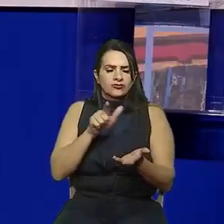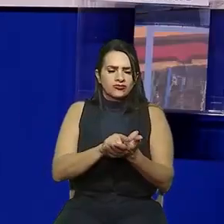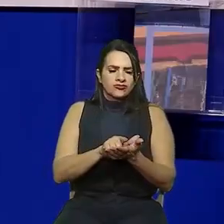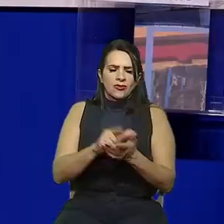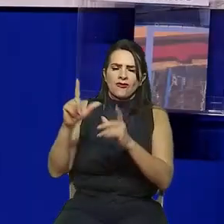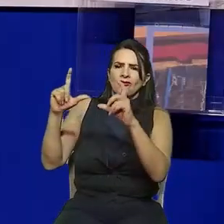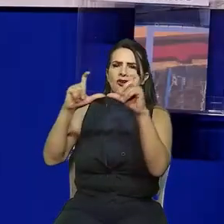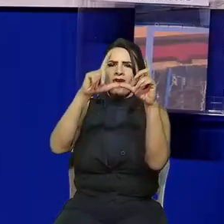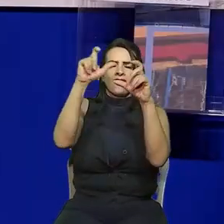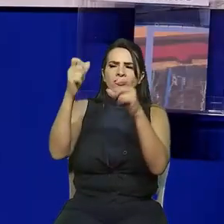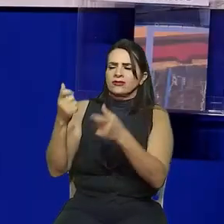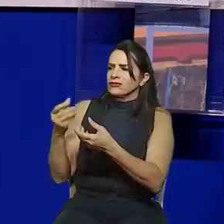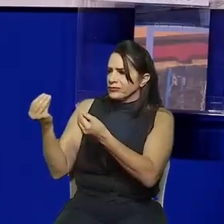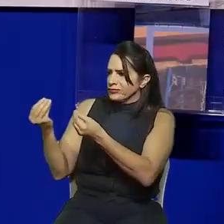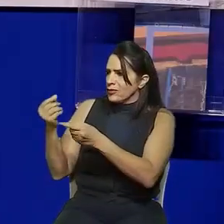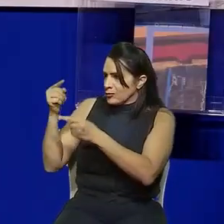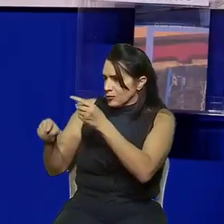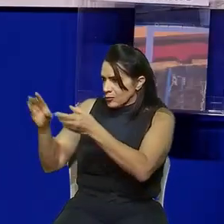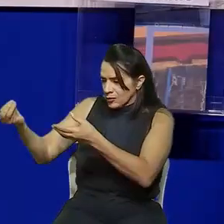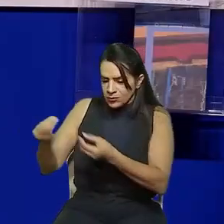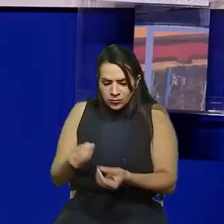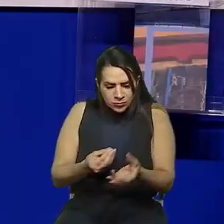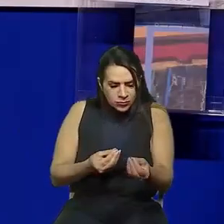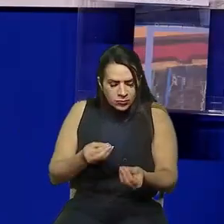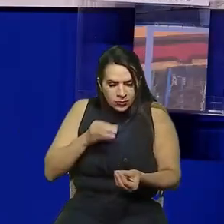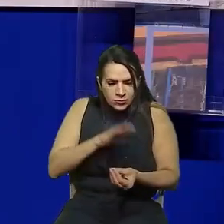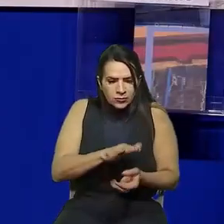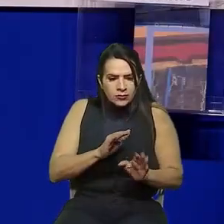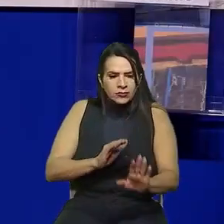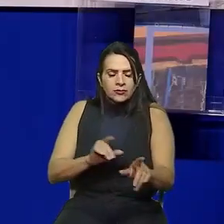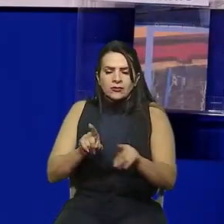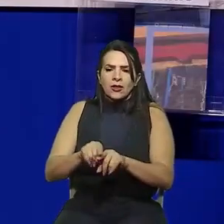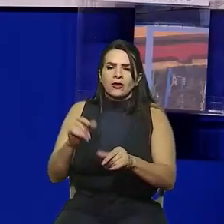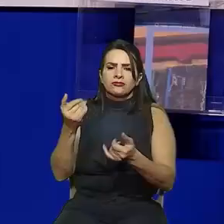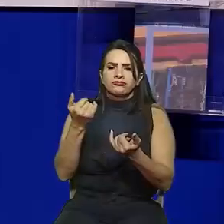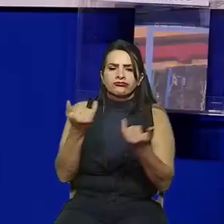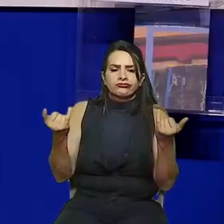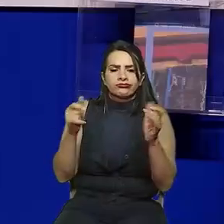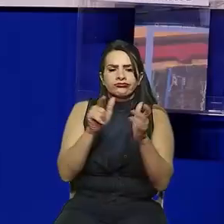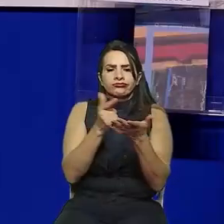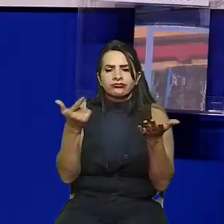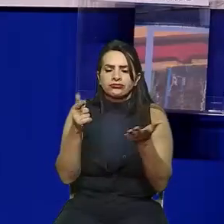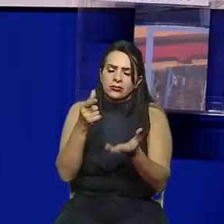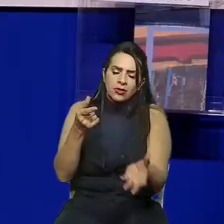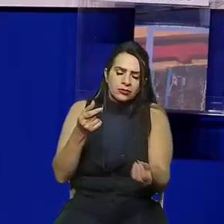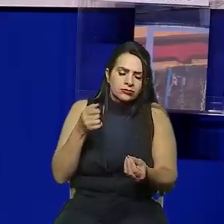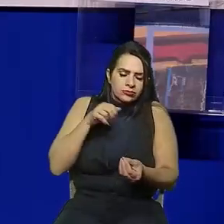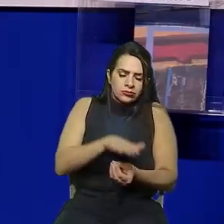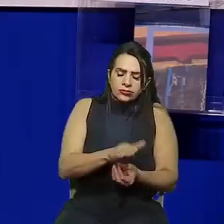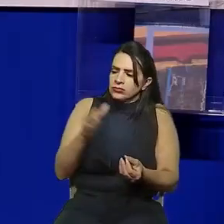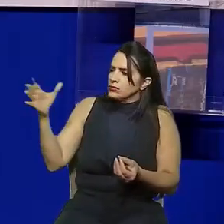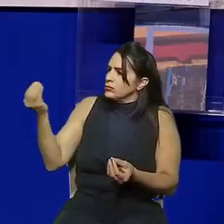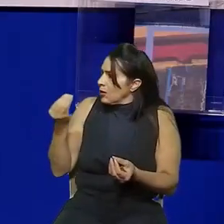charge, notícias, fotolegenda, reportagem, entrevista, eu ia jogando.